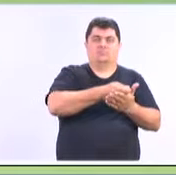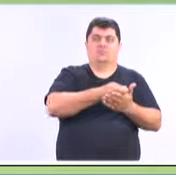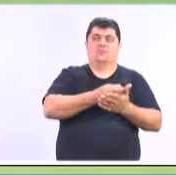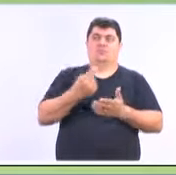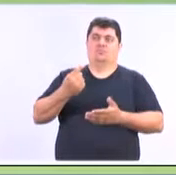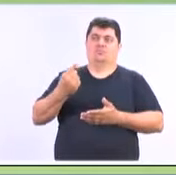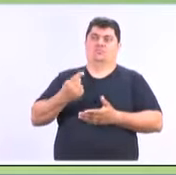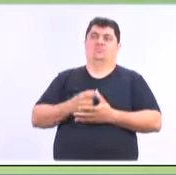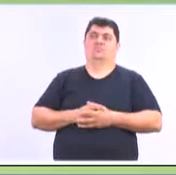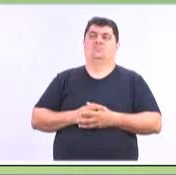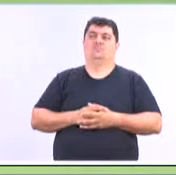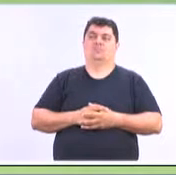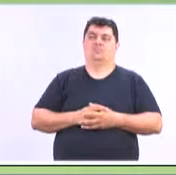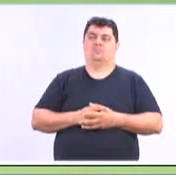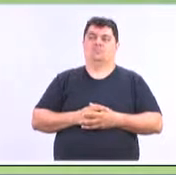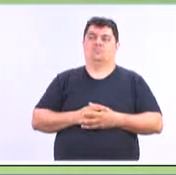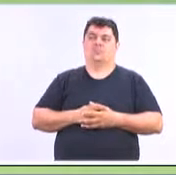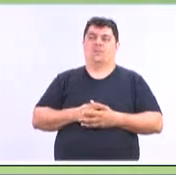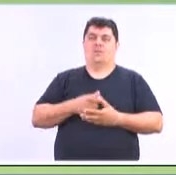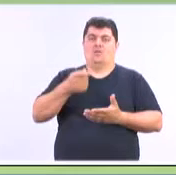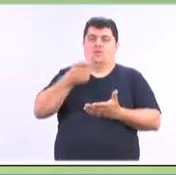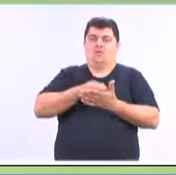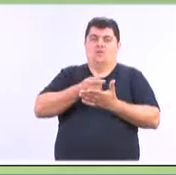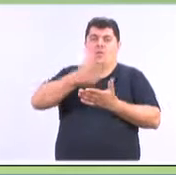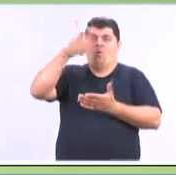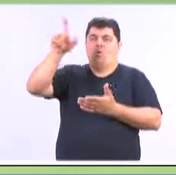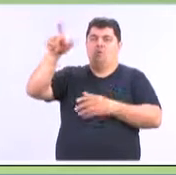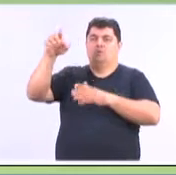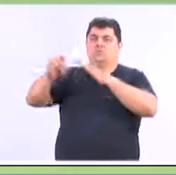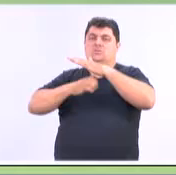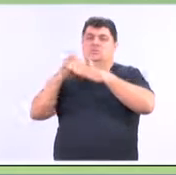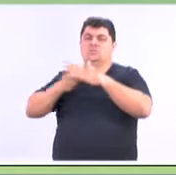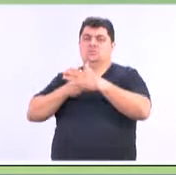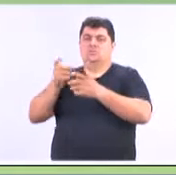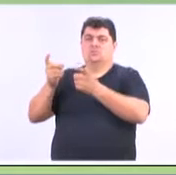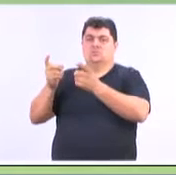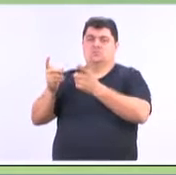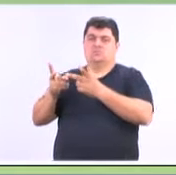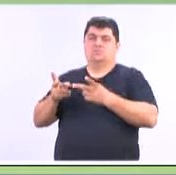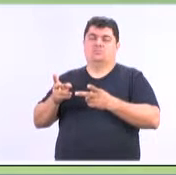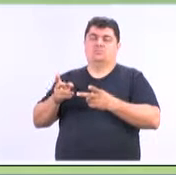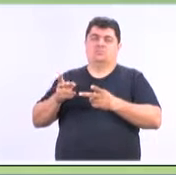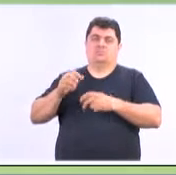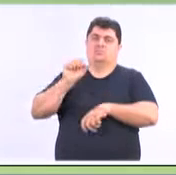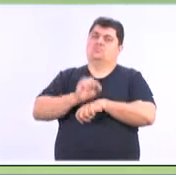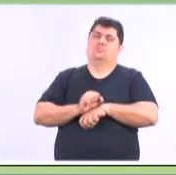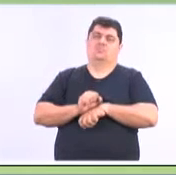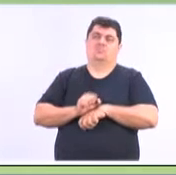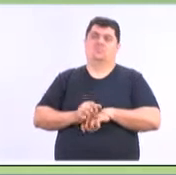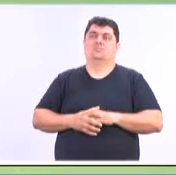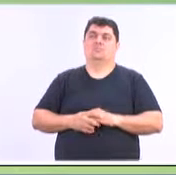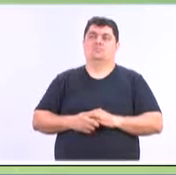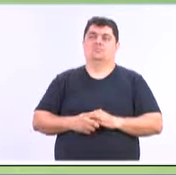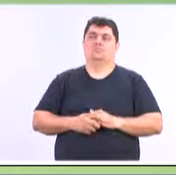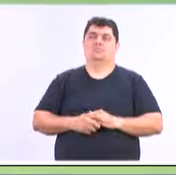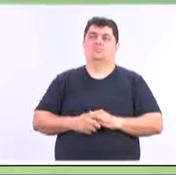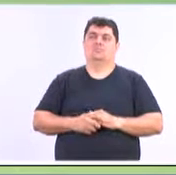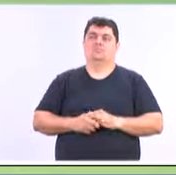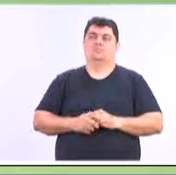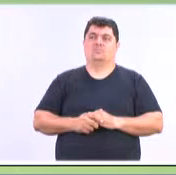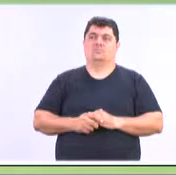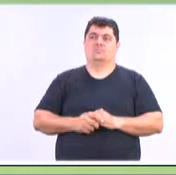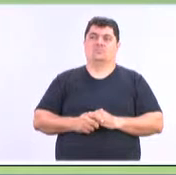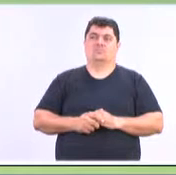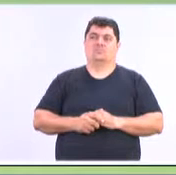circulante. Participações em outras companhias. Outra companhia. Não circulante, Não que circulante. nós até comentamos que fazia parte